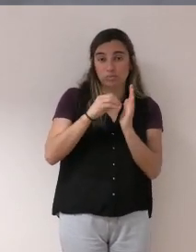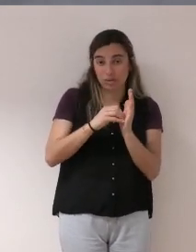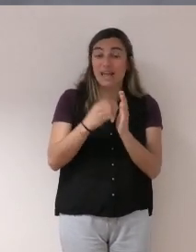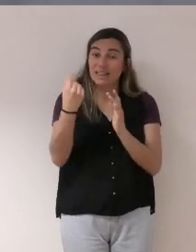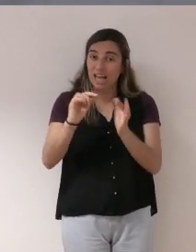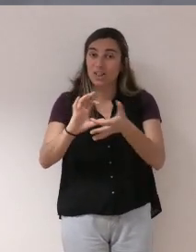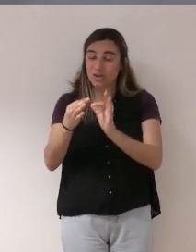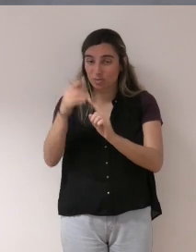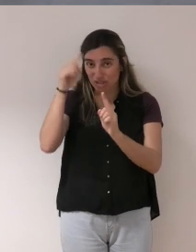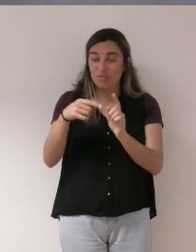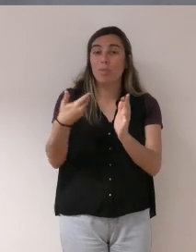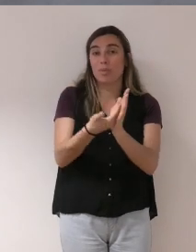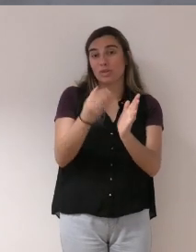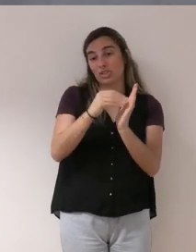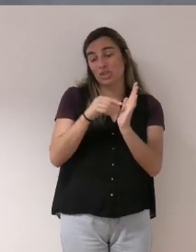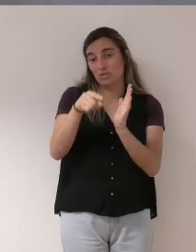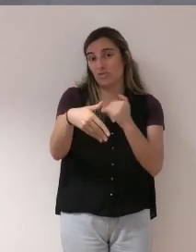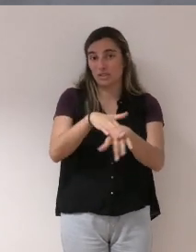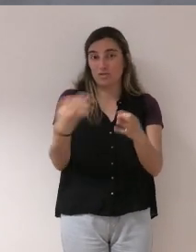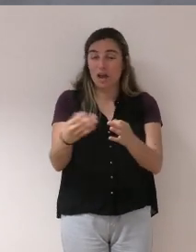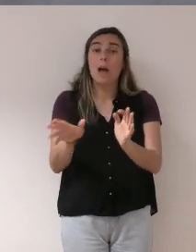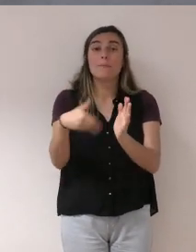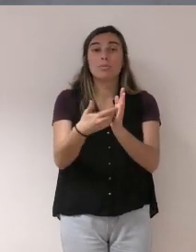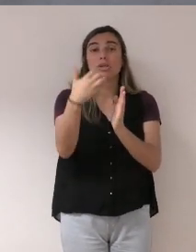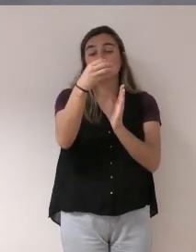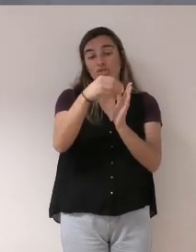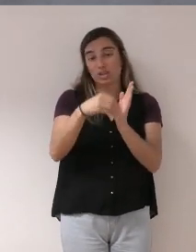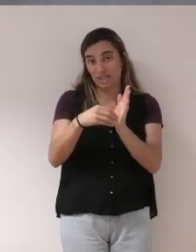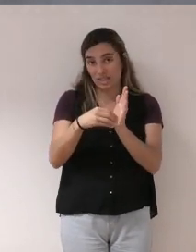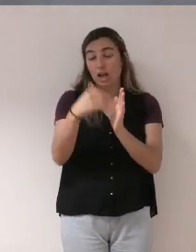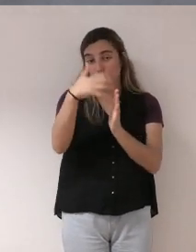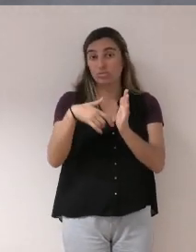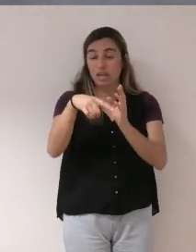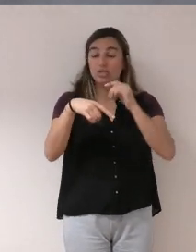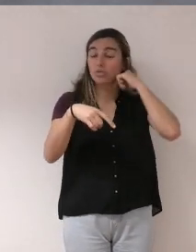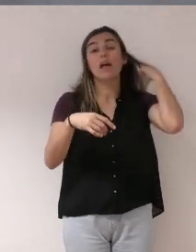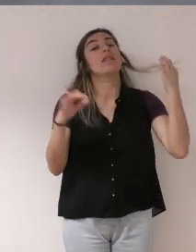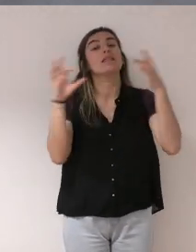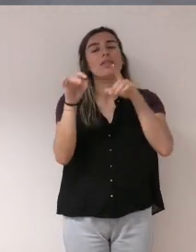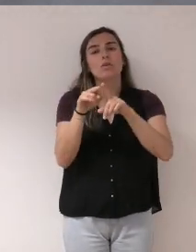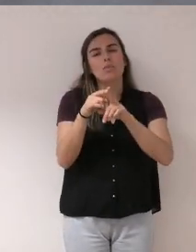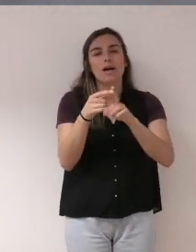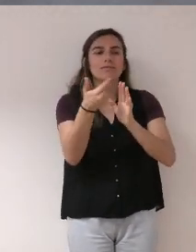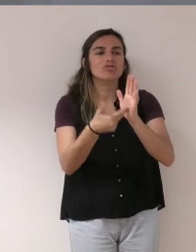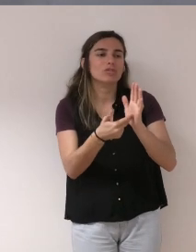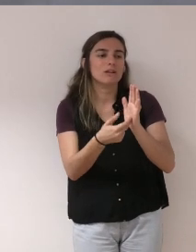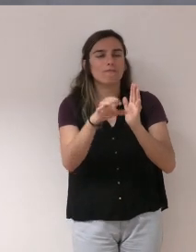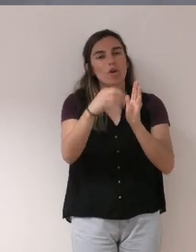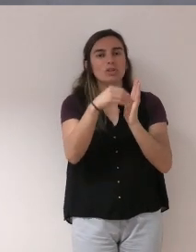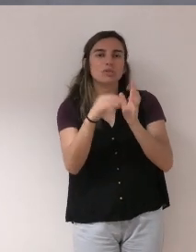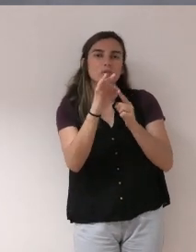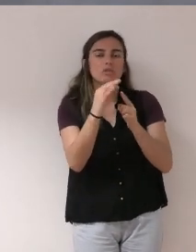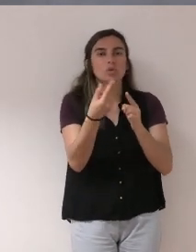fazer a proposta de escrita que está a fazer. Mas essa proposta de escrita não passa necessariamente por essa ideia do estilo, não é?